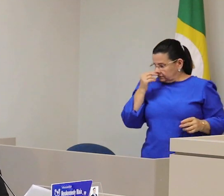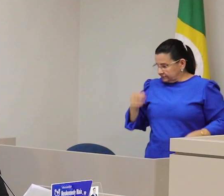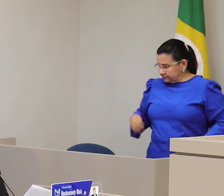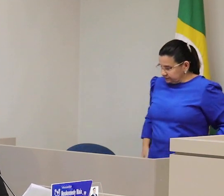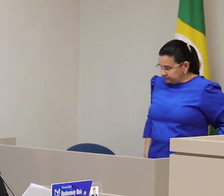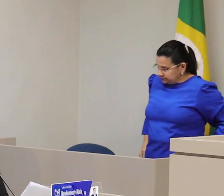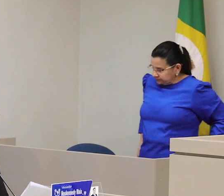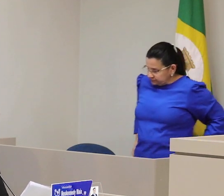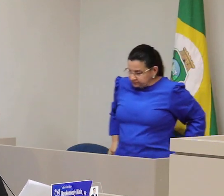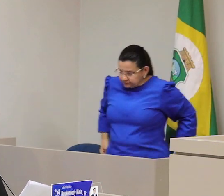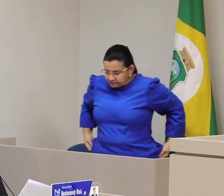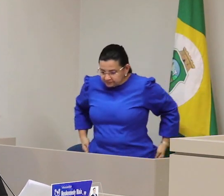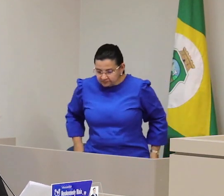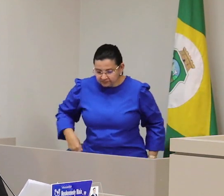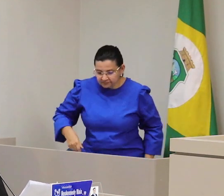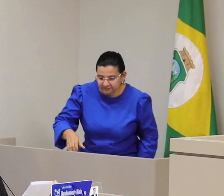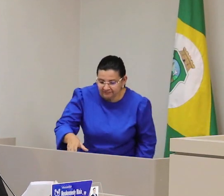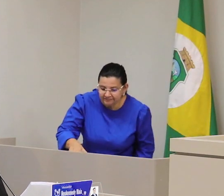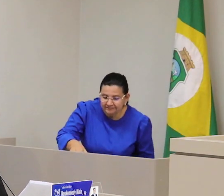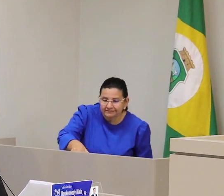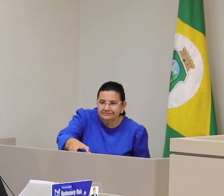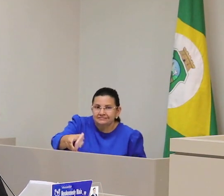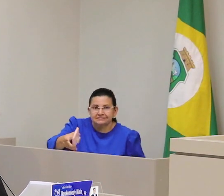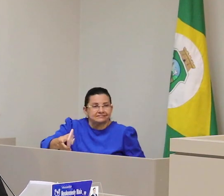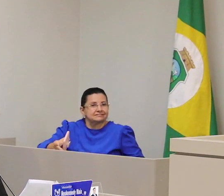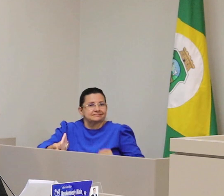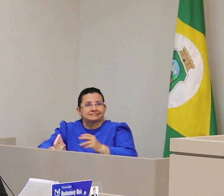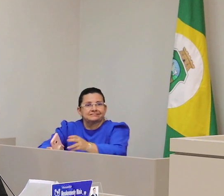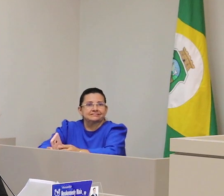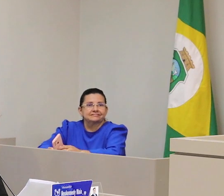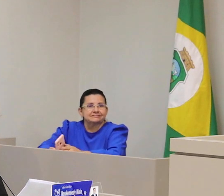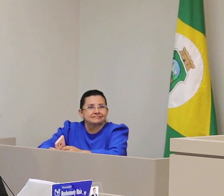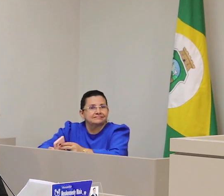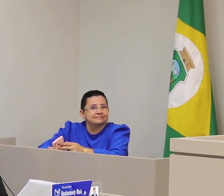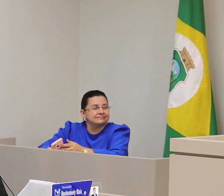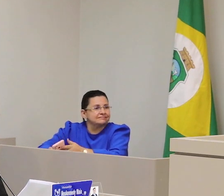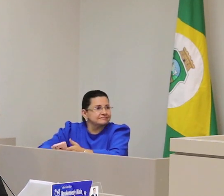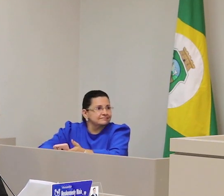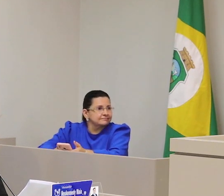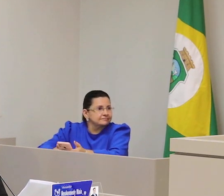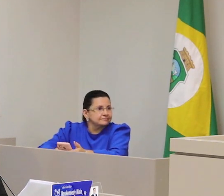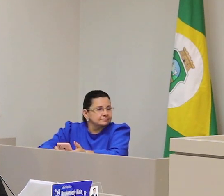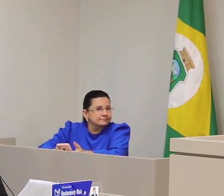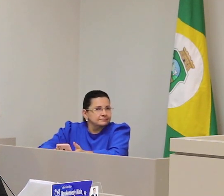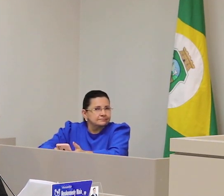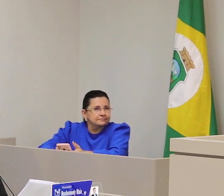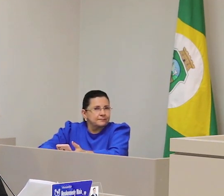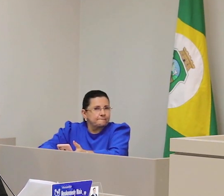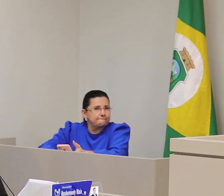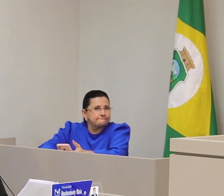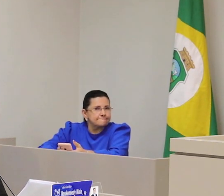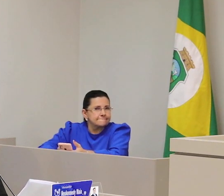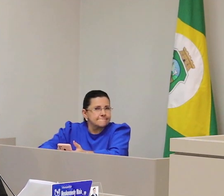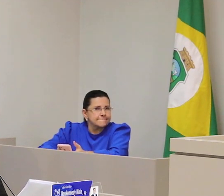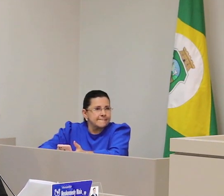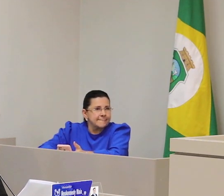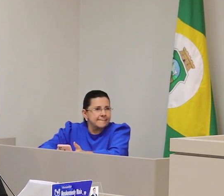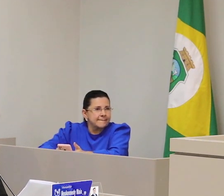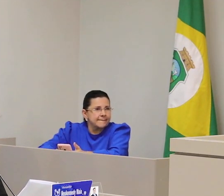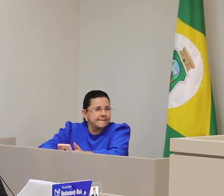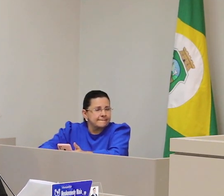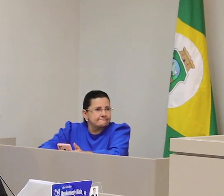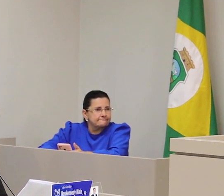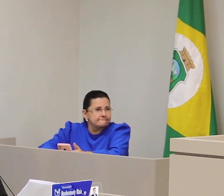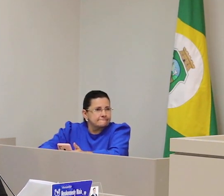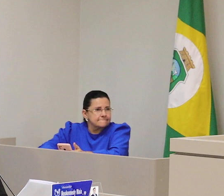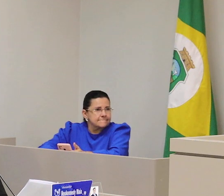Maia natural de Tabuleiro do Norte e desde ser demonstrou uma determinação excepcional e um compromisso inabalável com